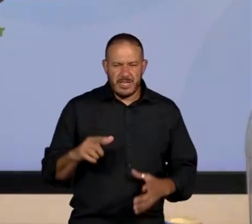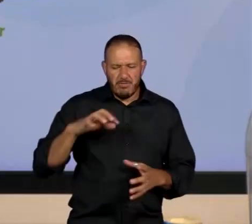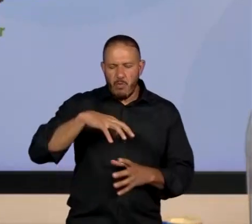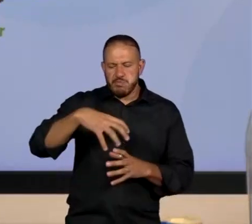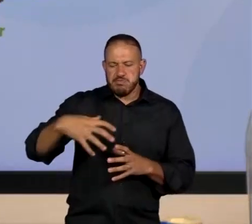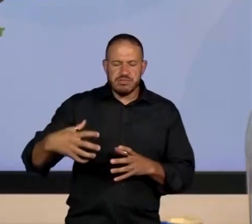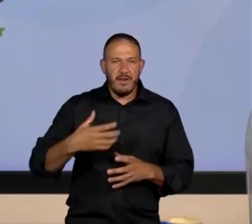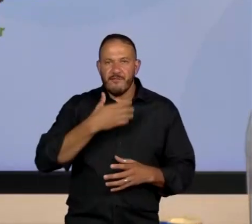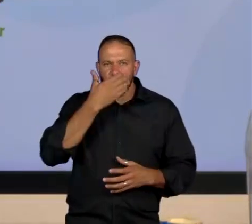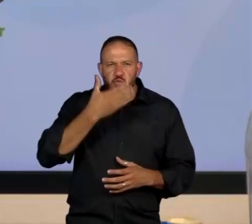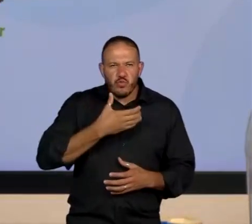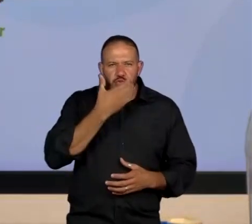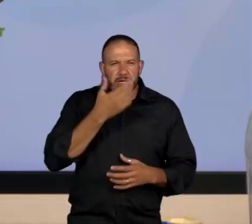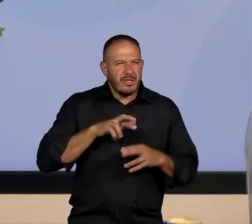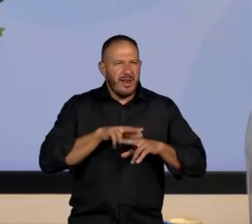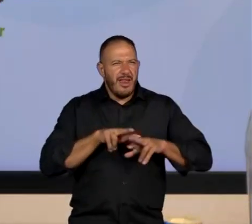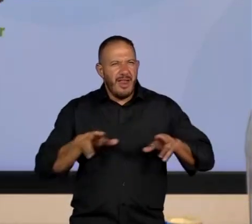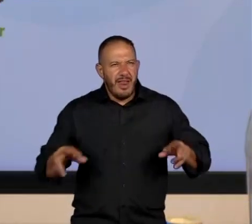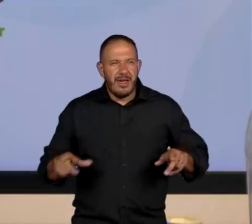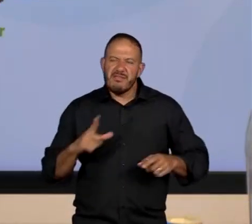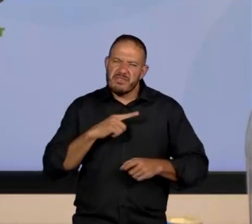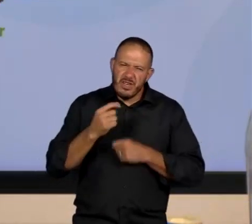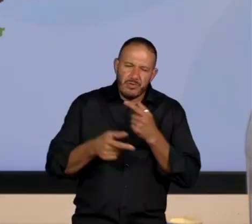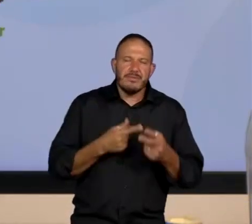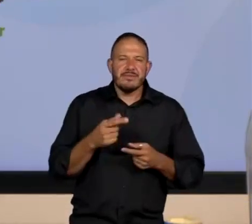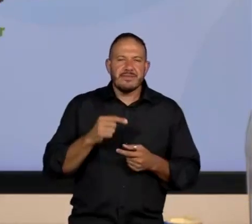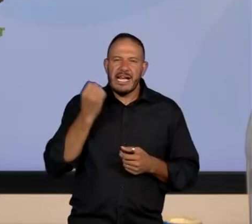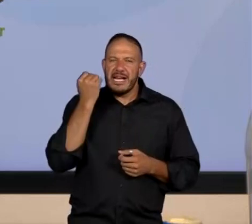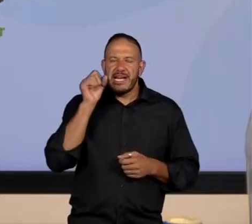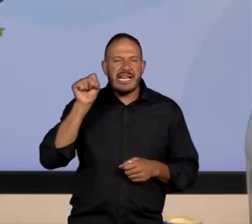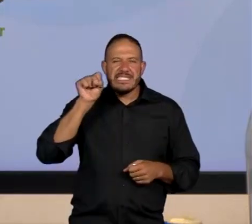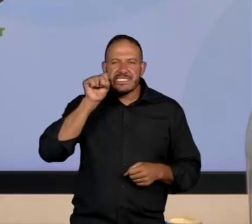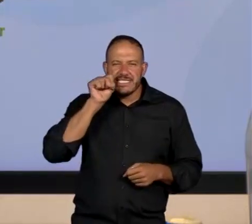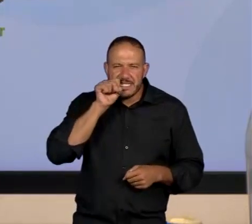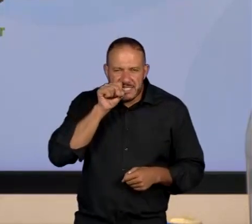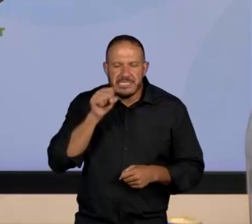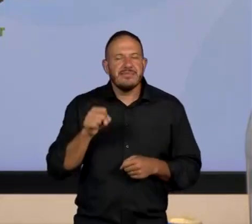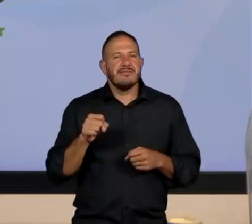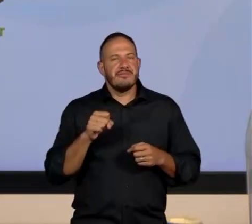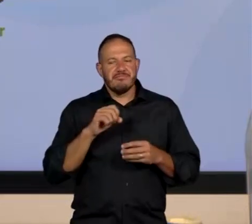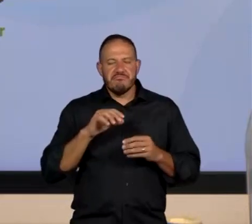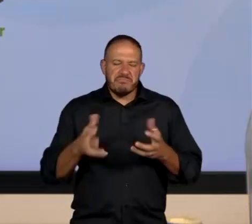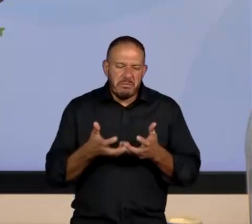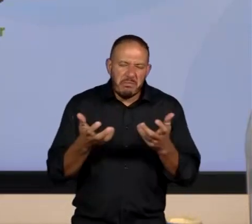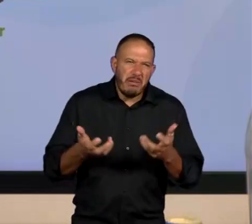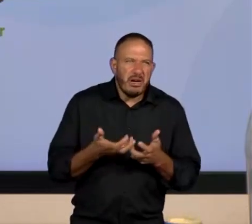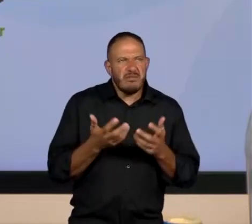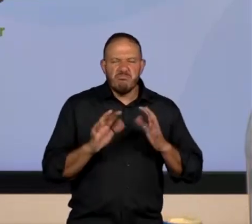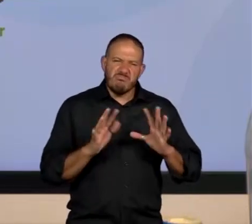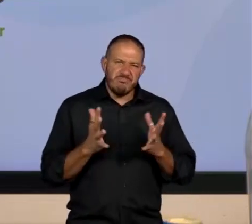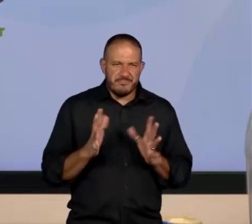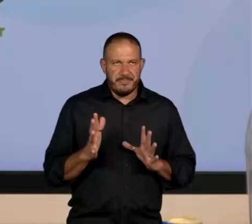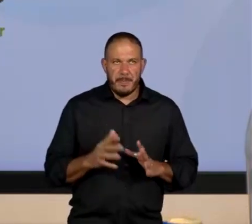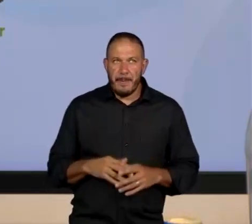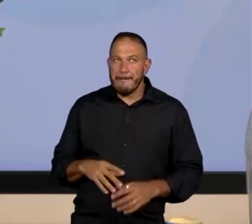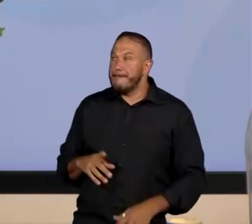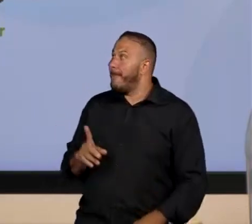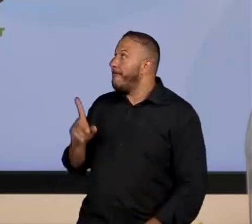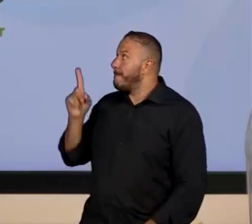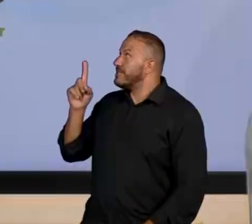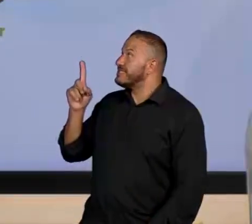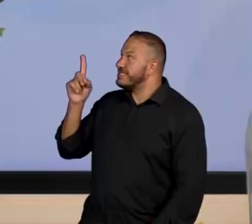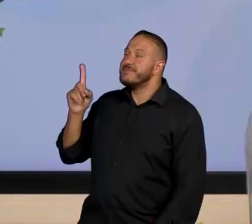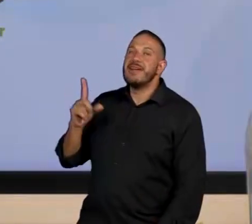frutas e tem alguns legumes também. Só não está faltando verdura, mas poderia. Aqui em cima eu